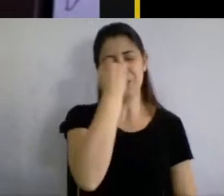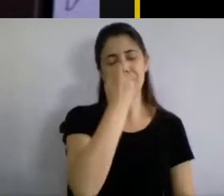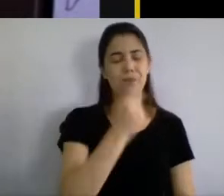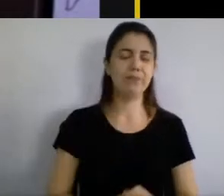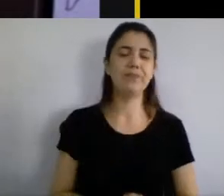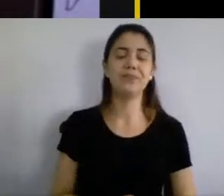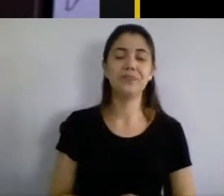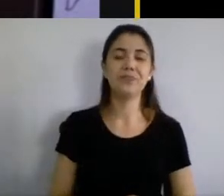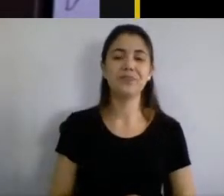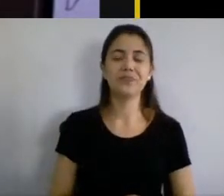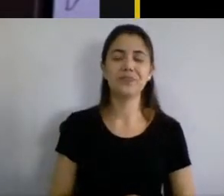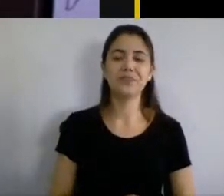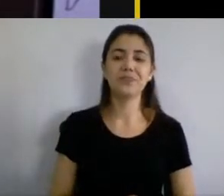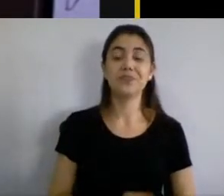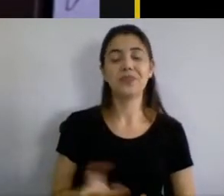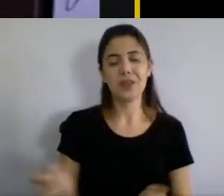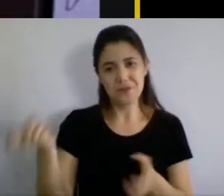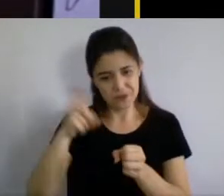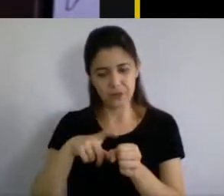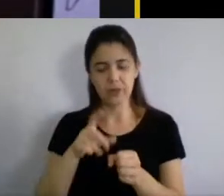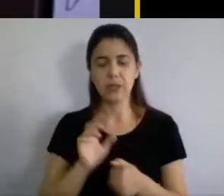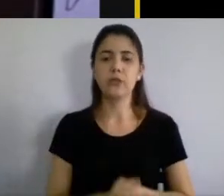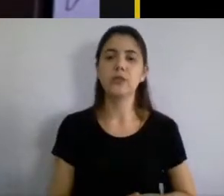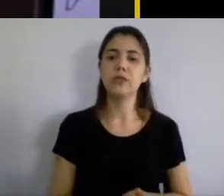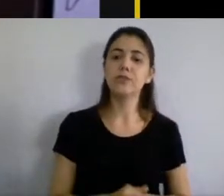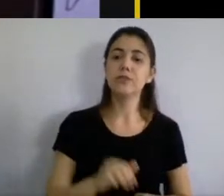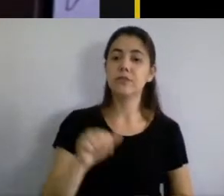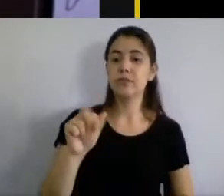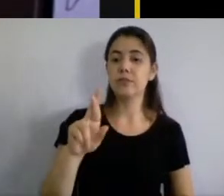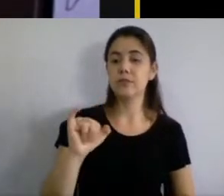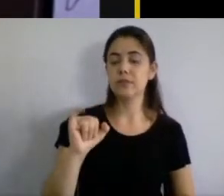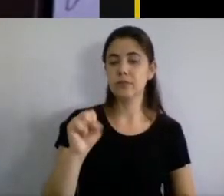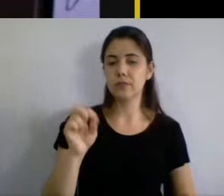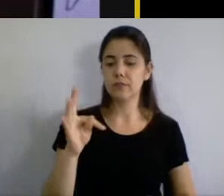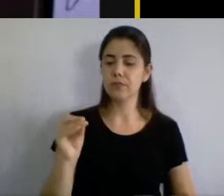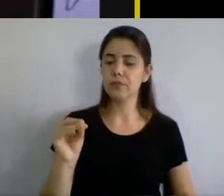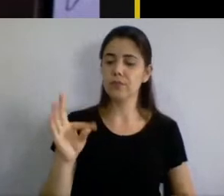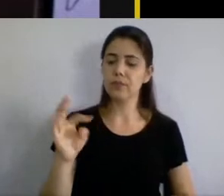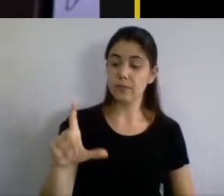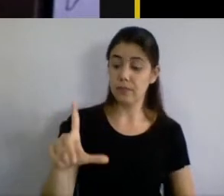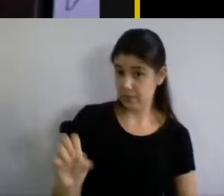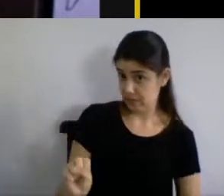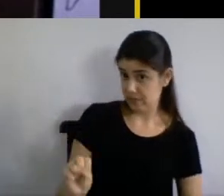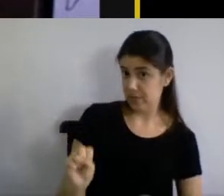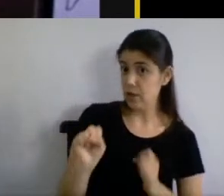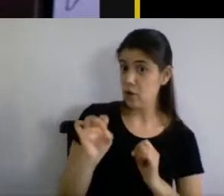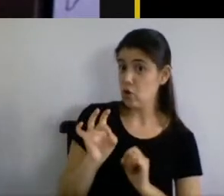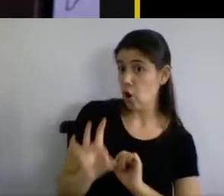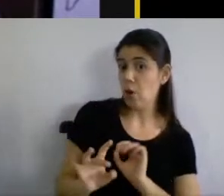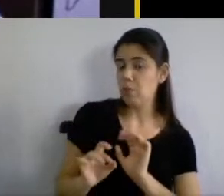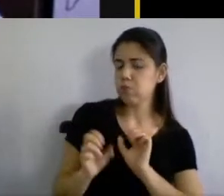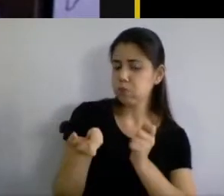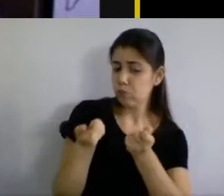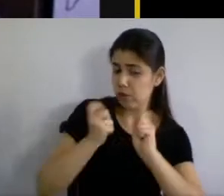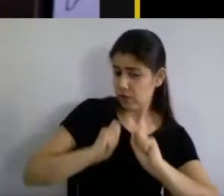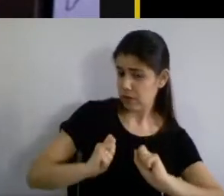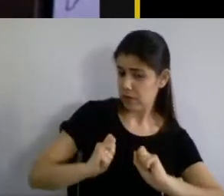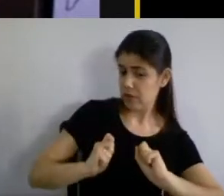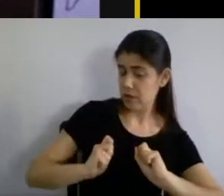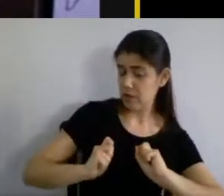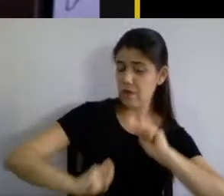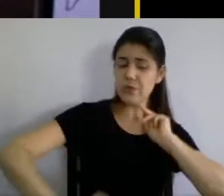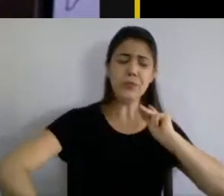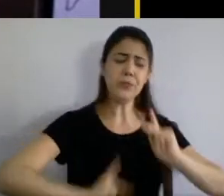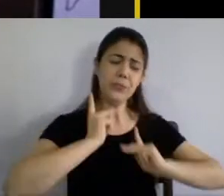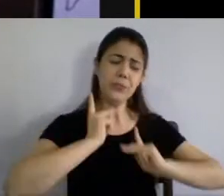nesse sentido, o Aristóteles vai dizer assim que nós só podemos convencer alguém a respeito de alguma